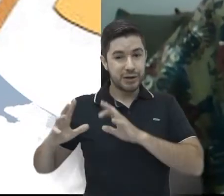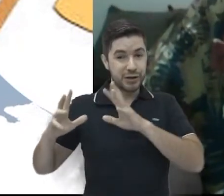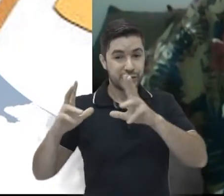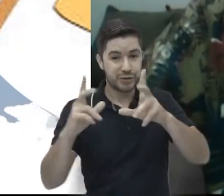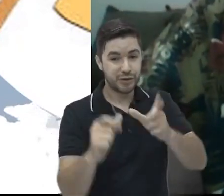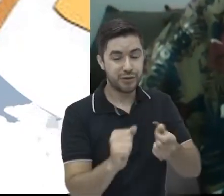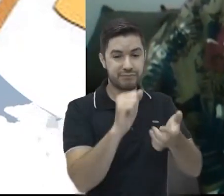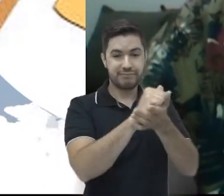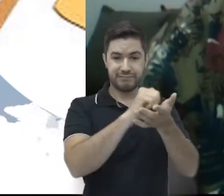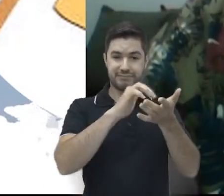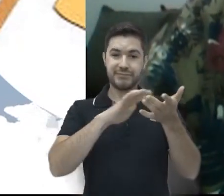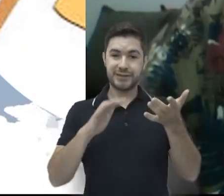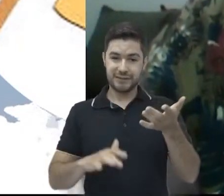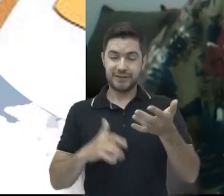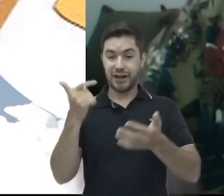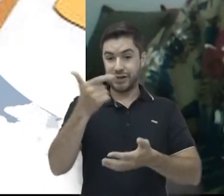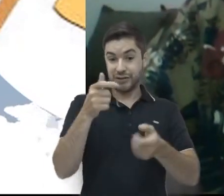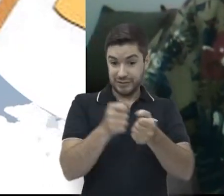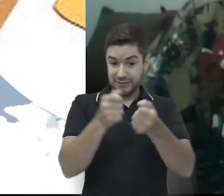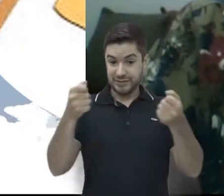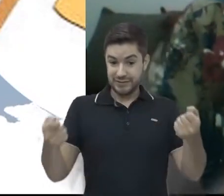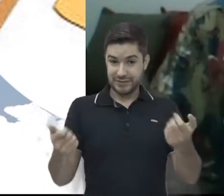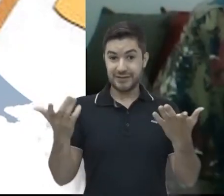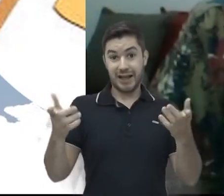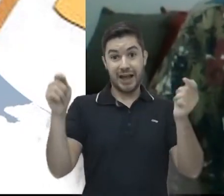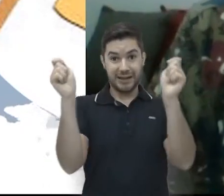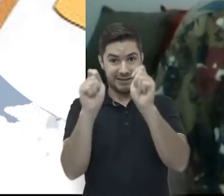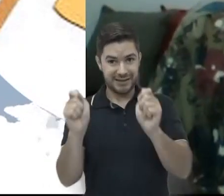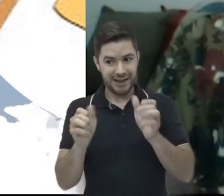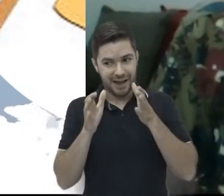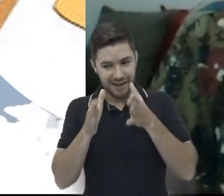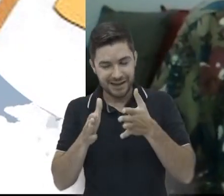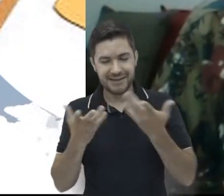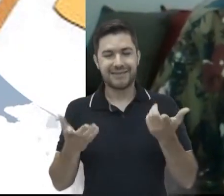as atividades do segundo caderno de atividades de arte.